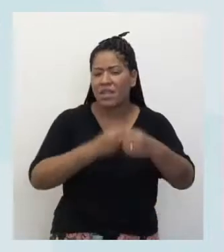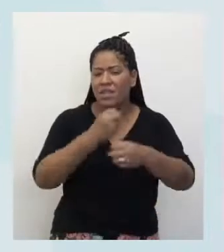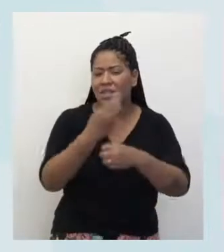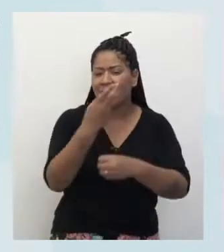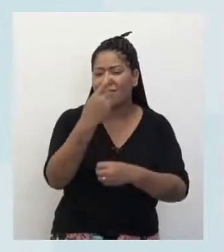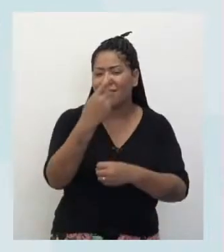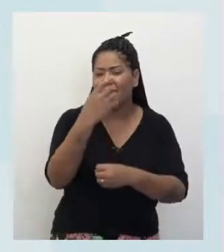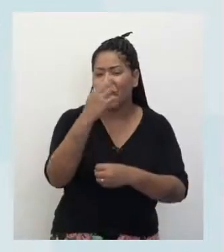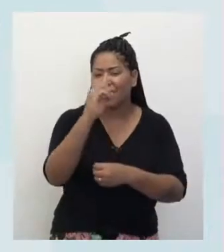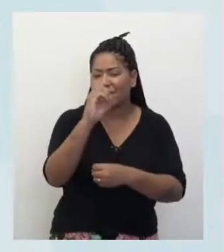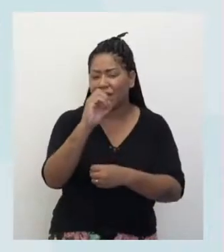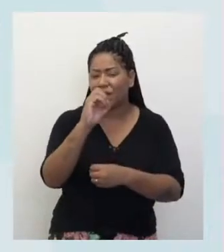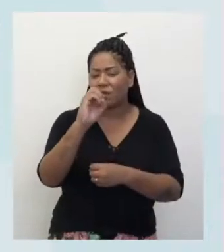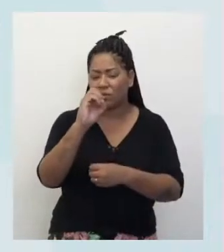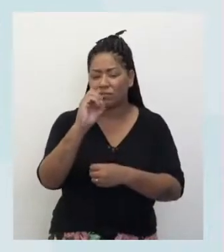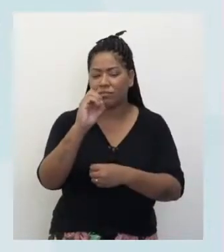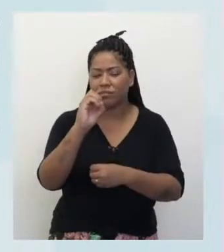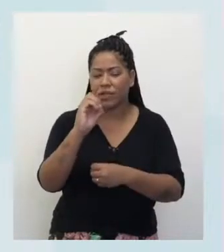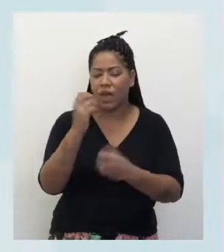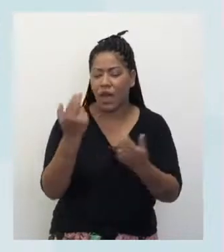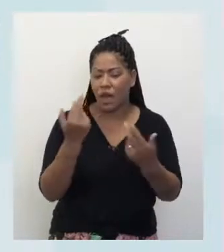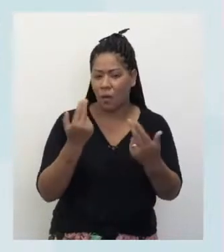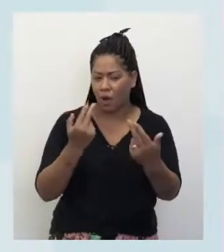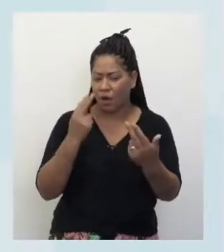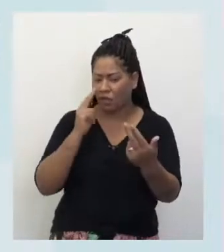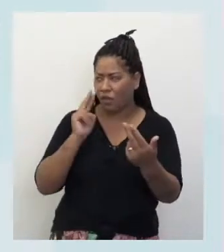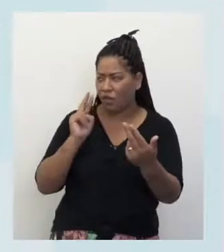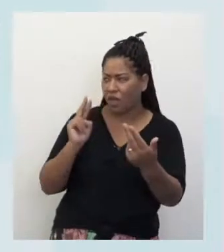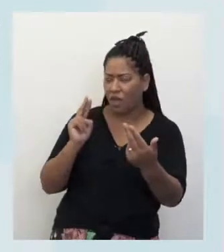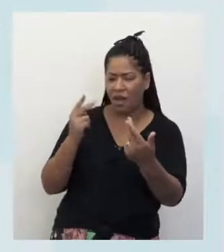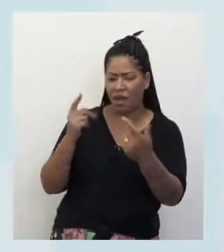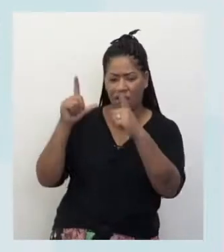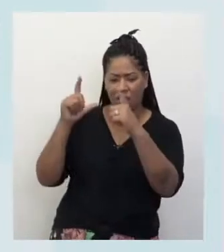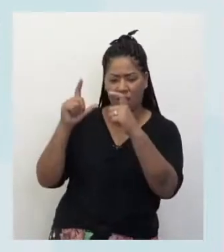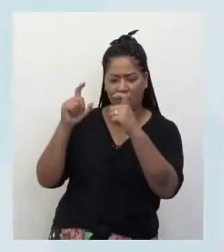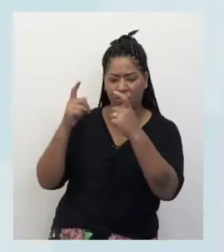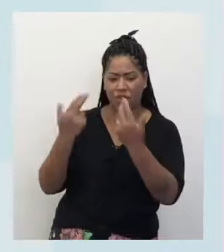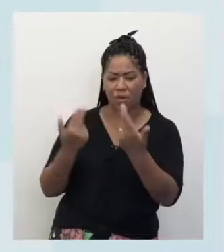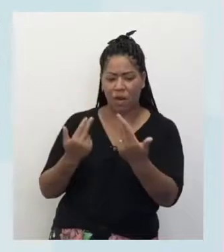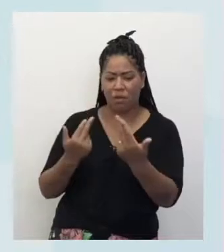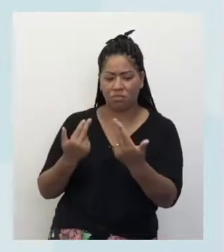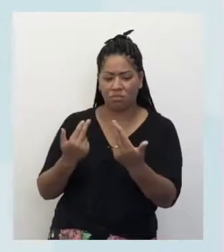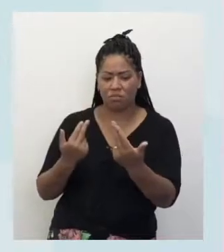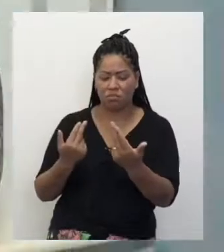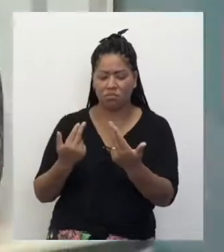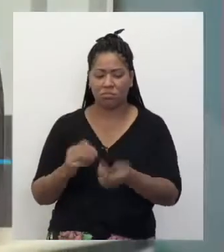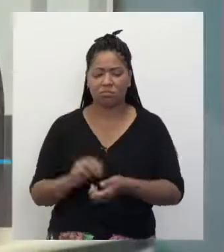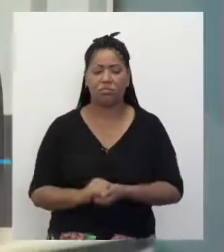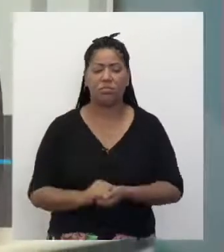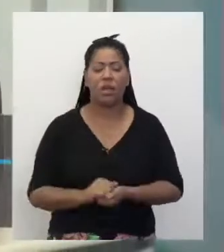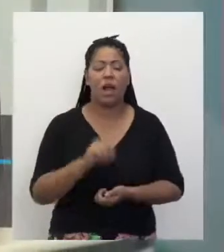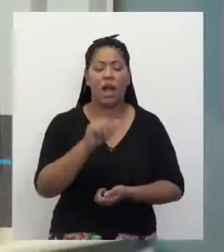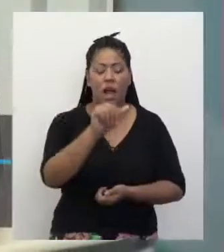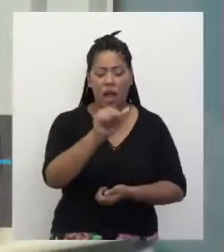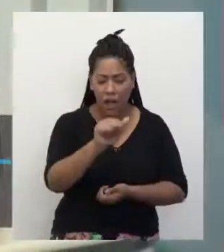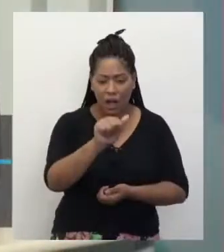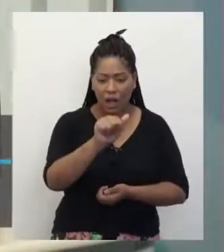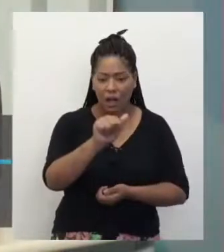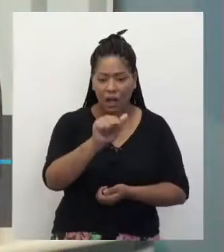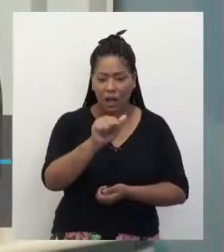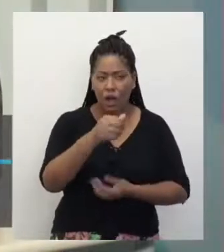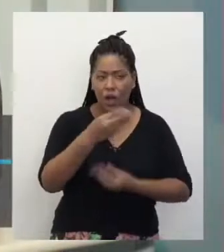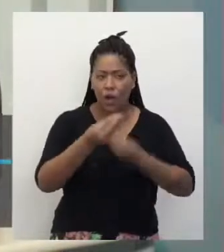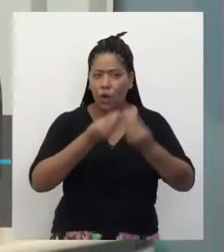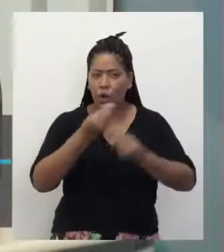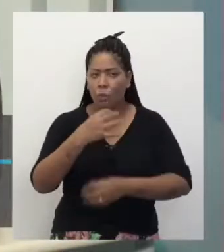figuras ou daquelas imagens? Justifica. 2 minutos para vocês pensarem. Conforme forem respondendo, coloca A, qual é o efeito de humor,